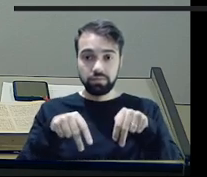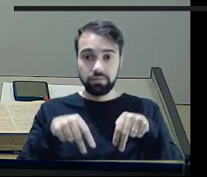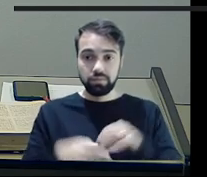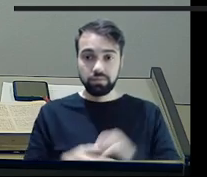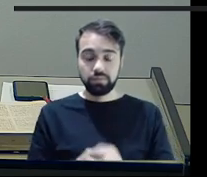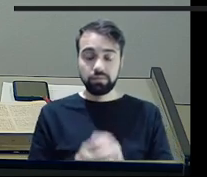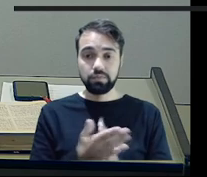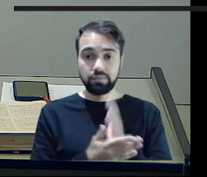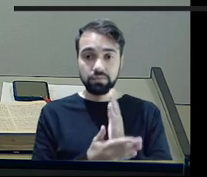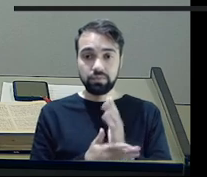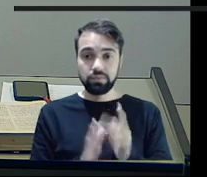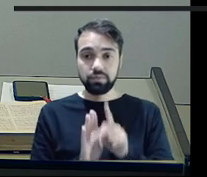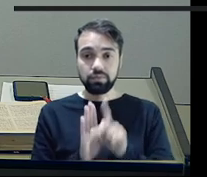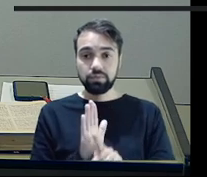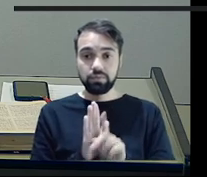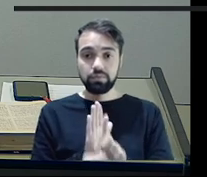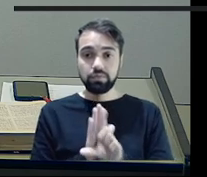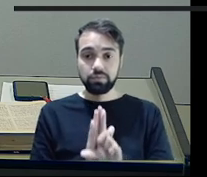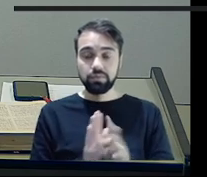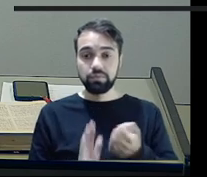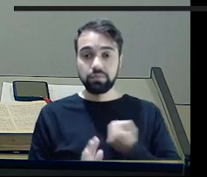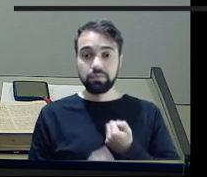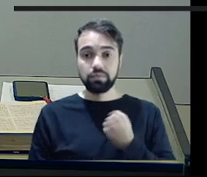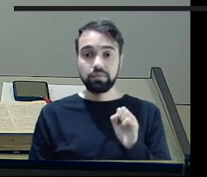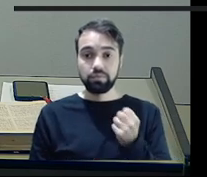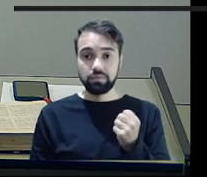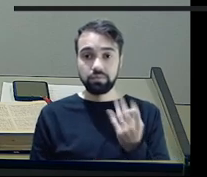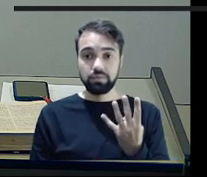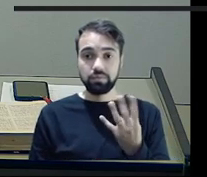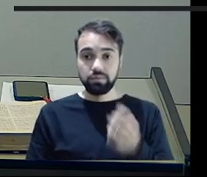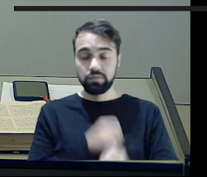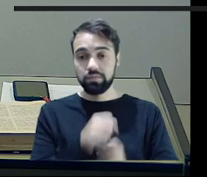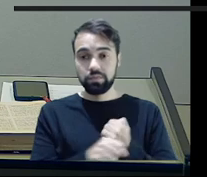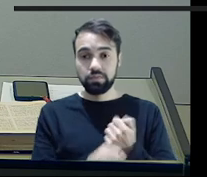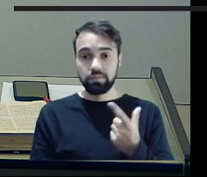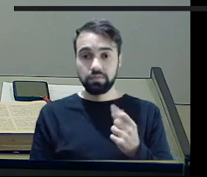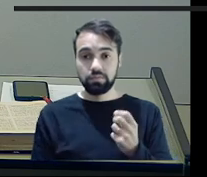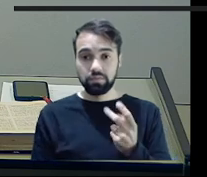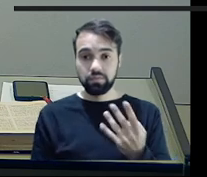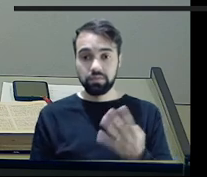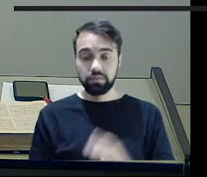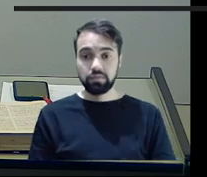o projeto de lei de número 84 de 2024.